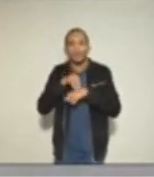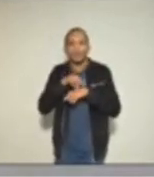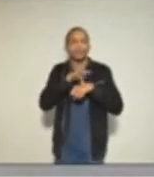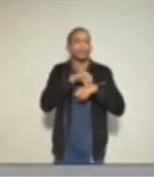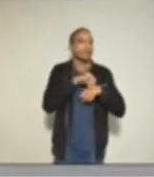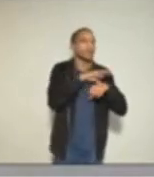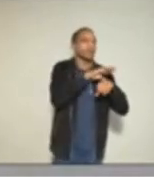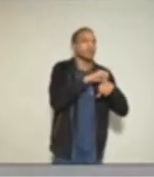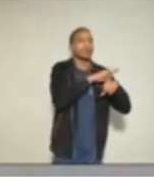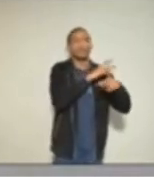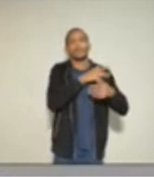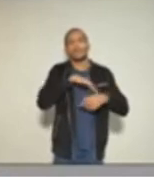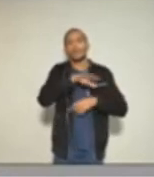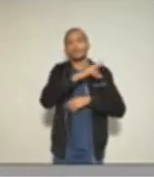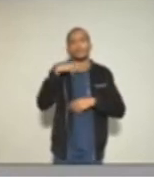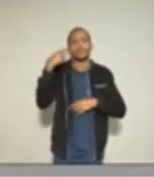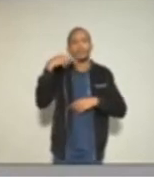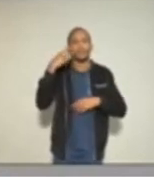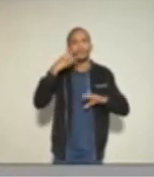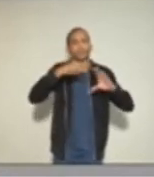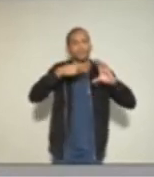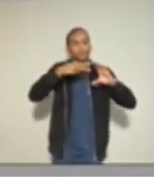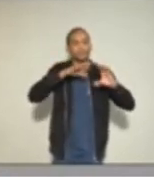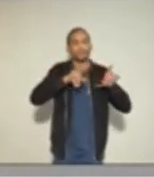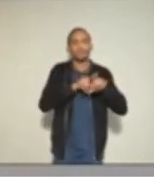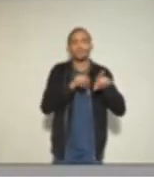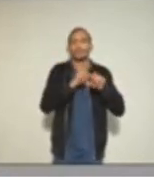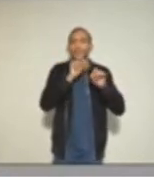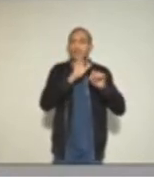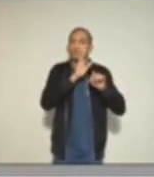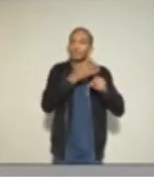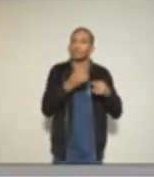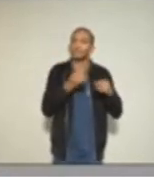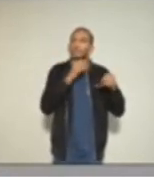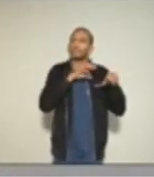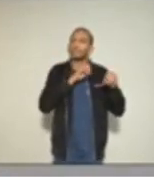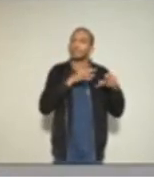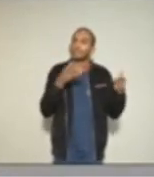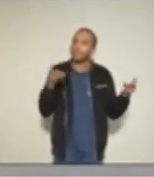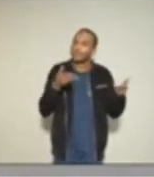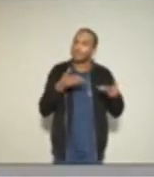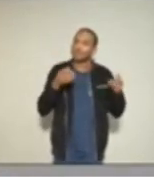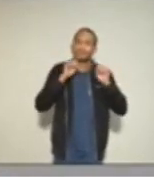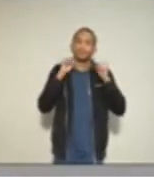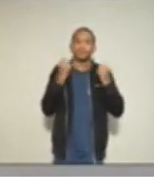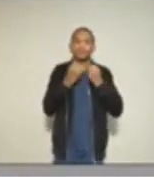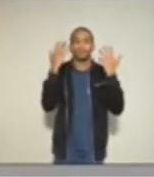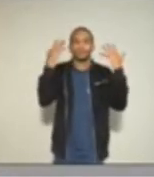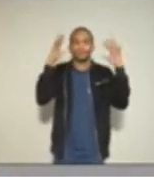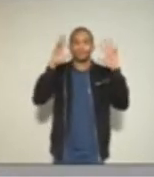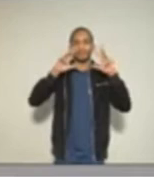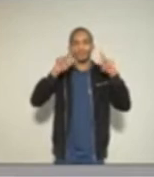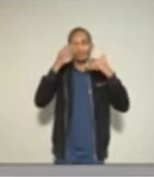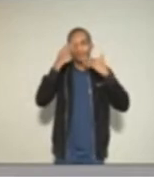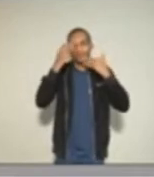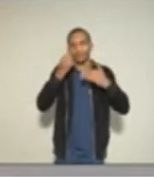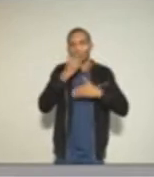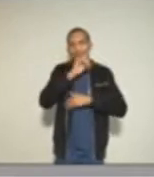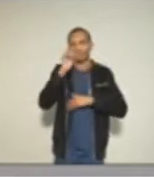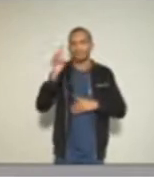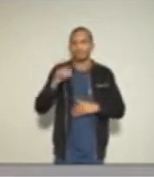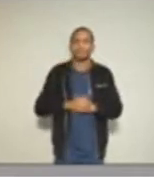senhores e senhoras vereadoras na Câmara Municipal aquilo que foi e será discutido nesse seminário. Parabéns a todos, muito obrigado e bom